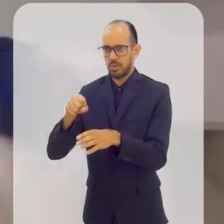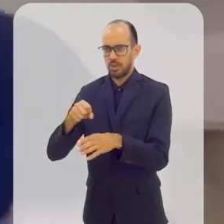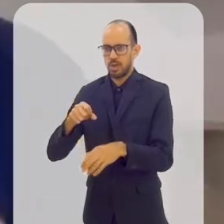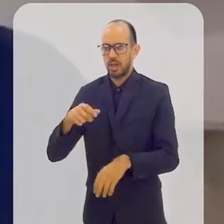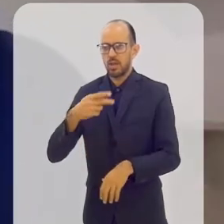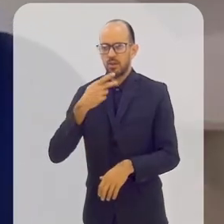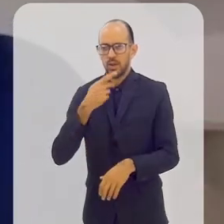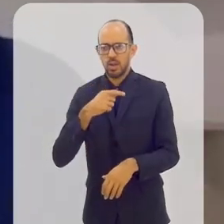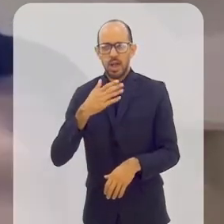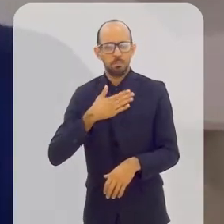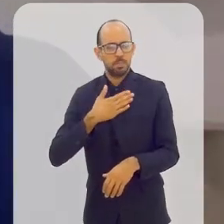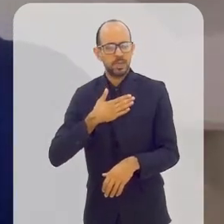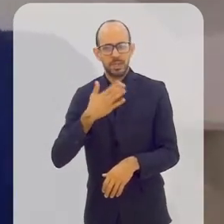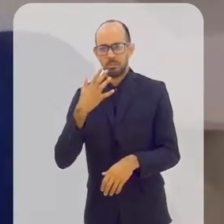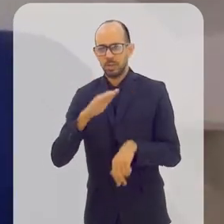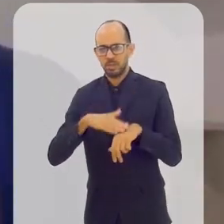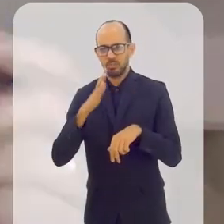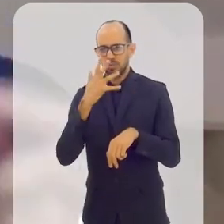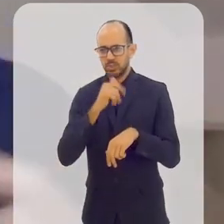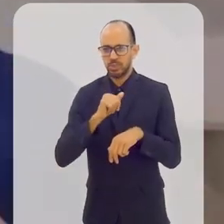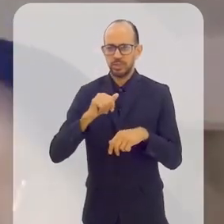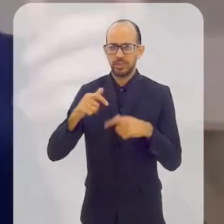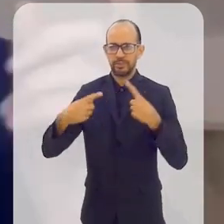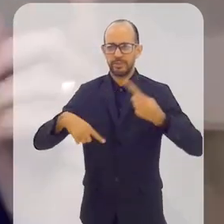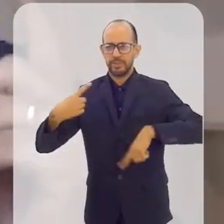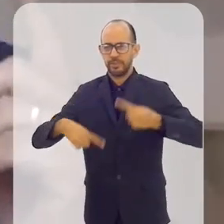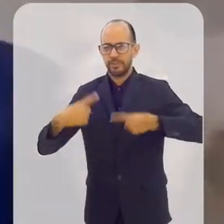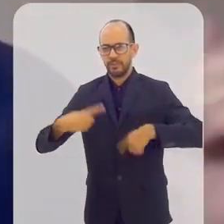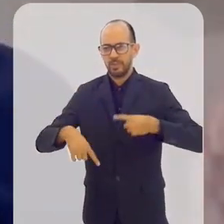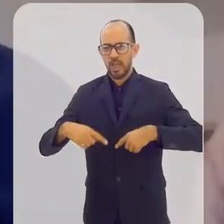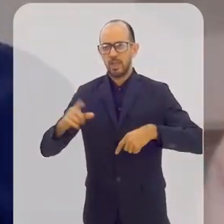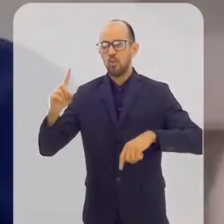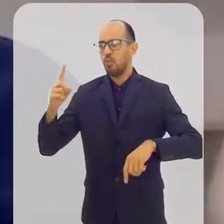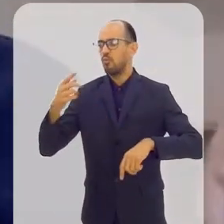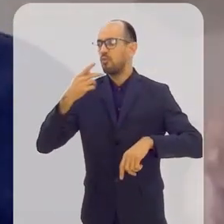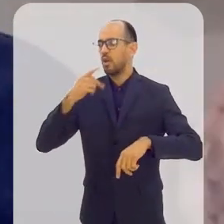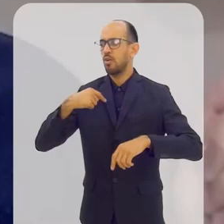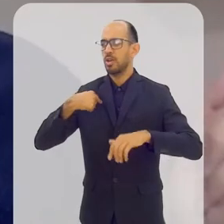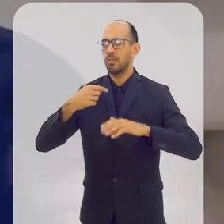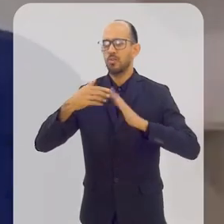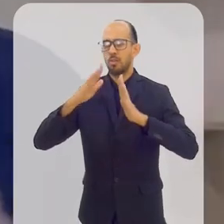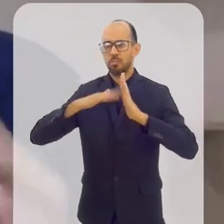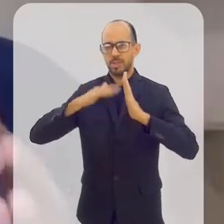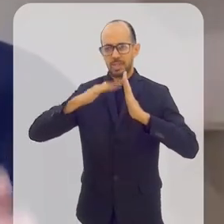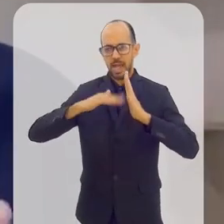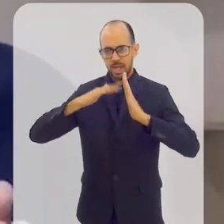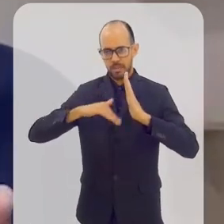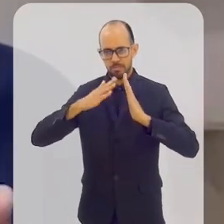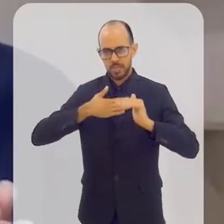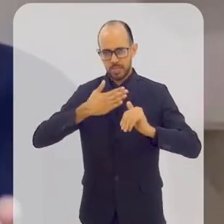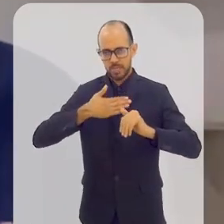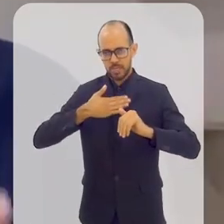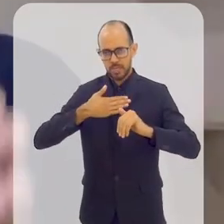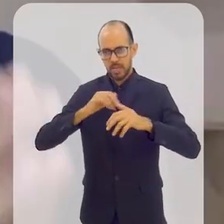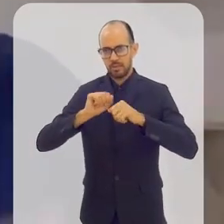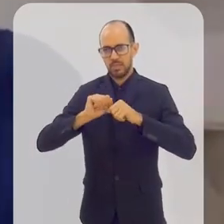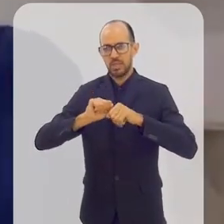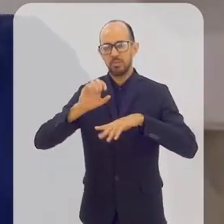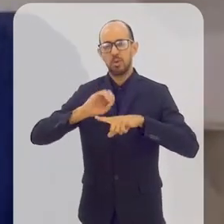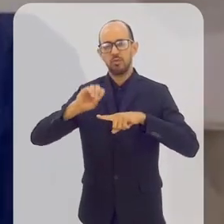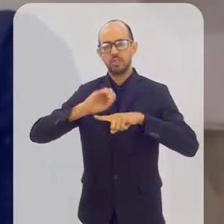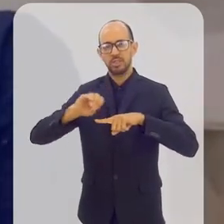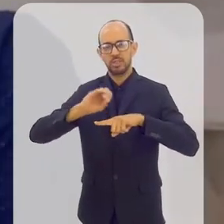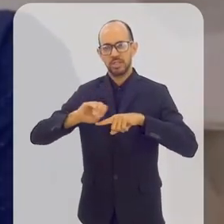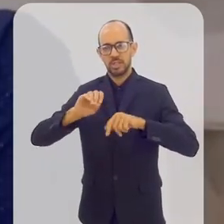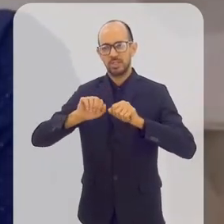o aluno falou: a minha folha está mais bonita que a sua, a minha está mais fina. Aí um falou: eu vou pintar a minha. Aí fizeram uma oficina de